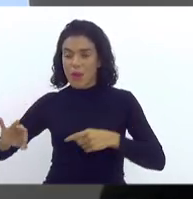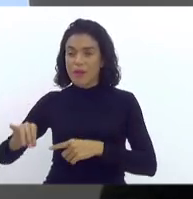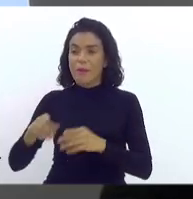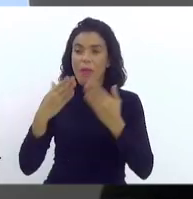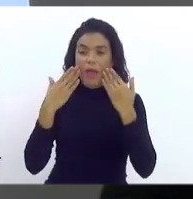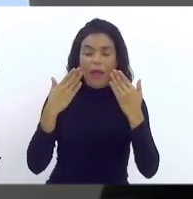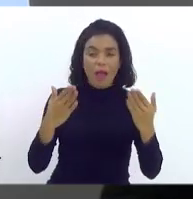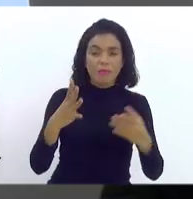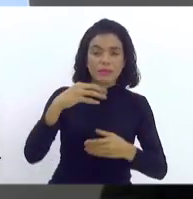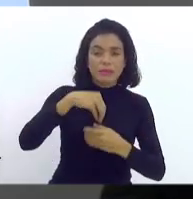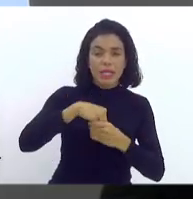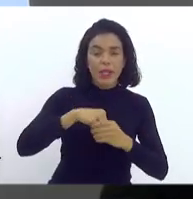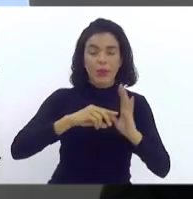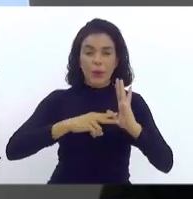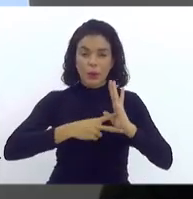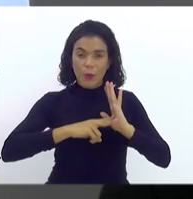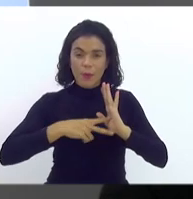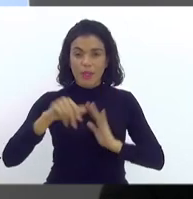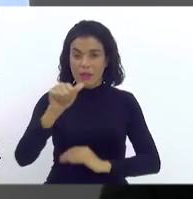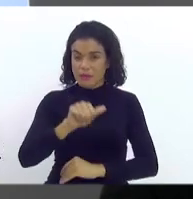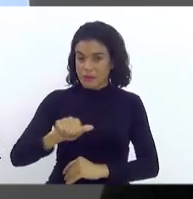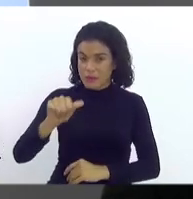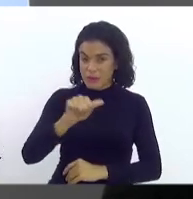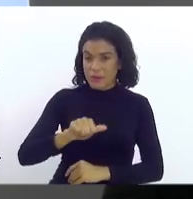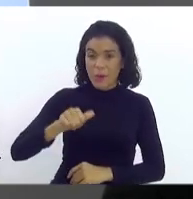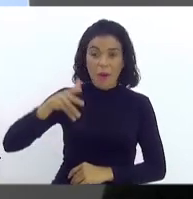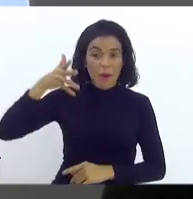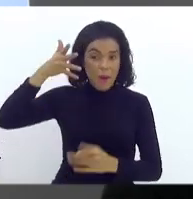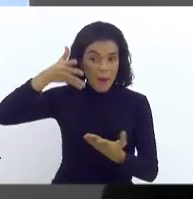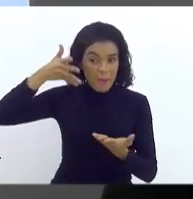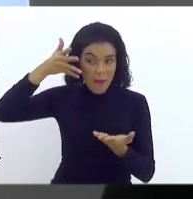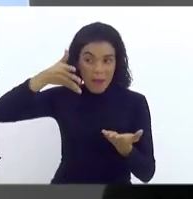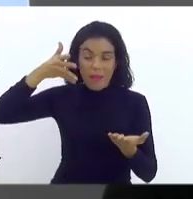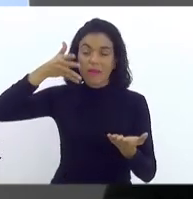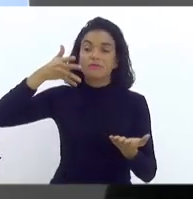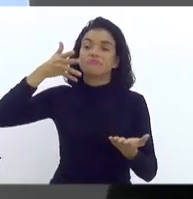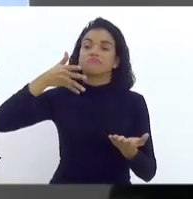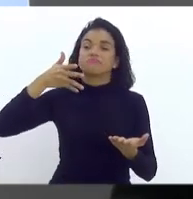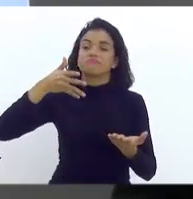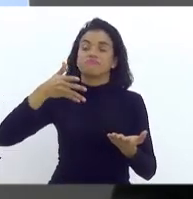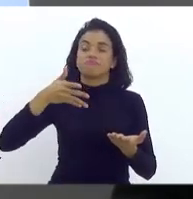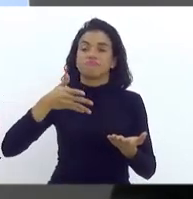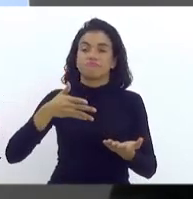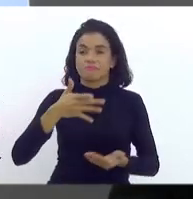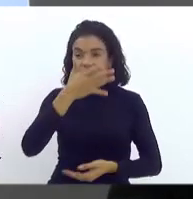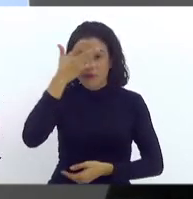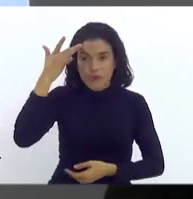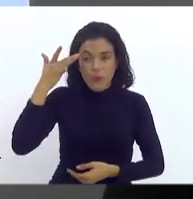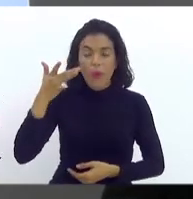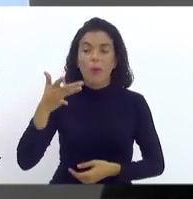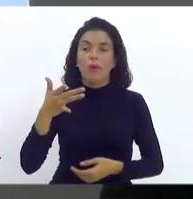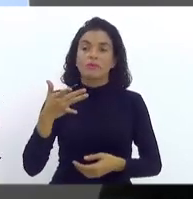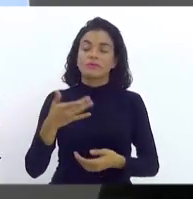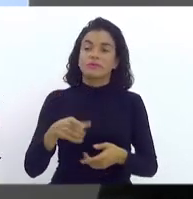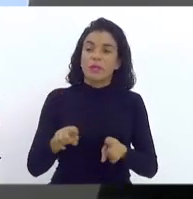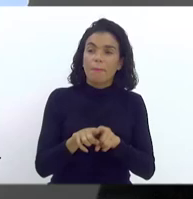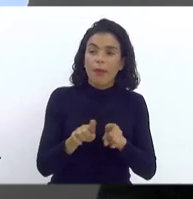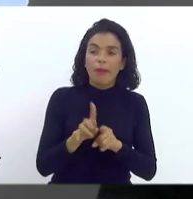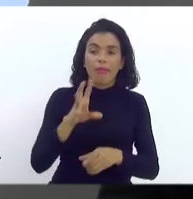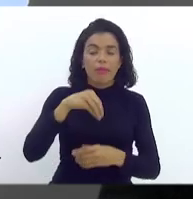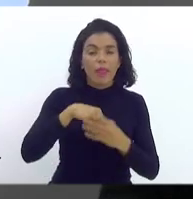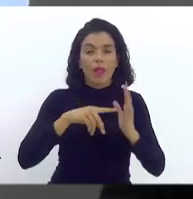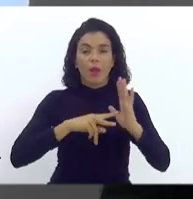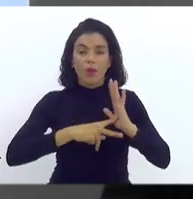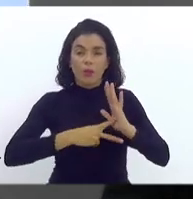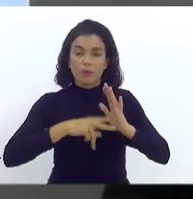apresentações dentro de condomínios e associações, aí a palestra realizada por colaboradores nossos, em associações de condomínio,